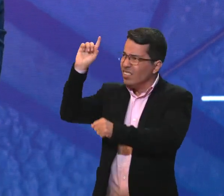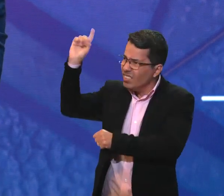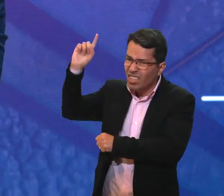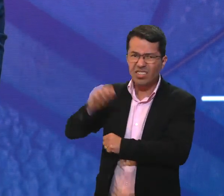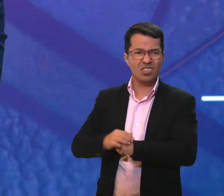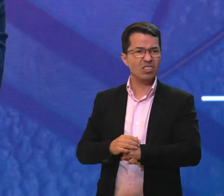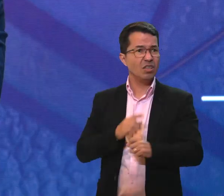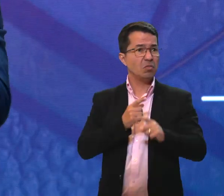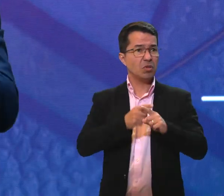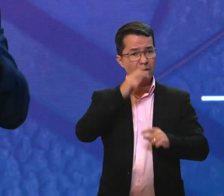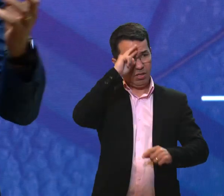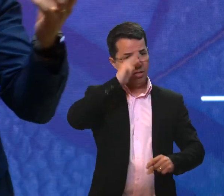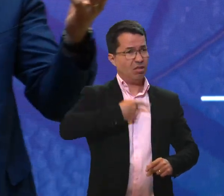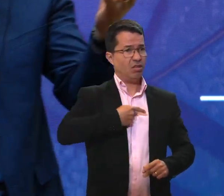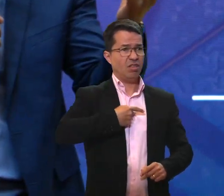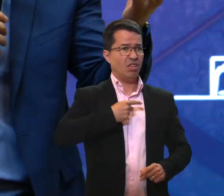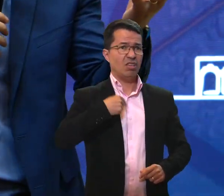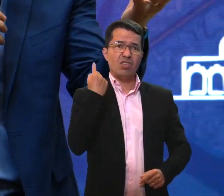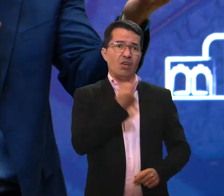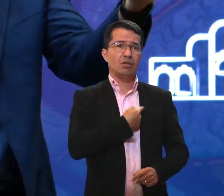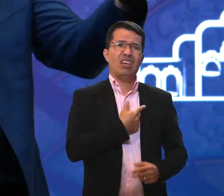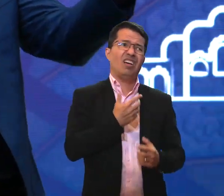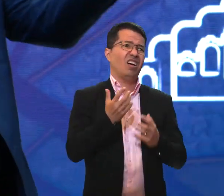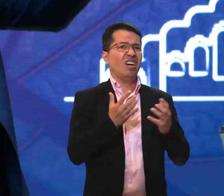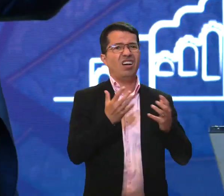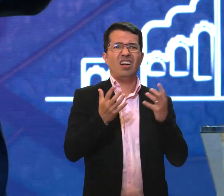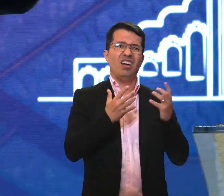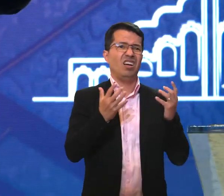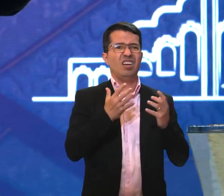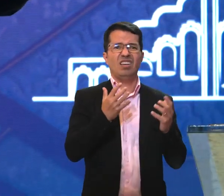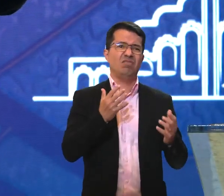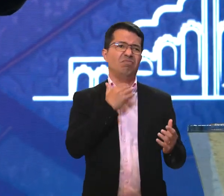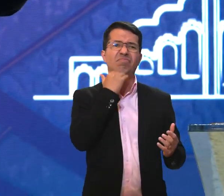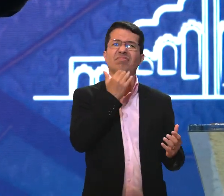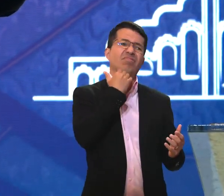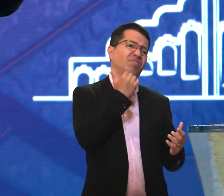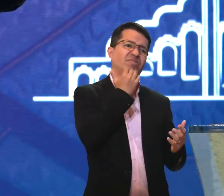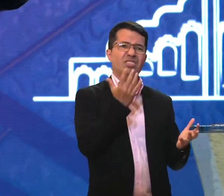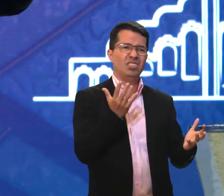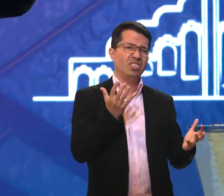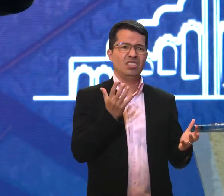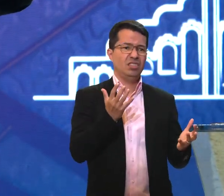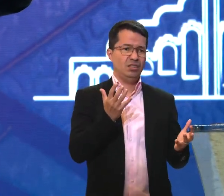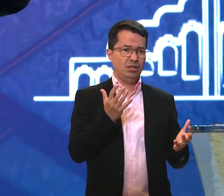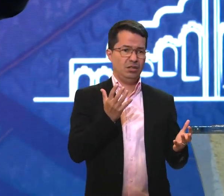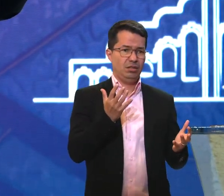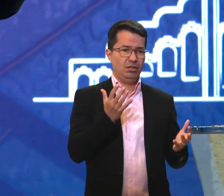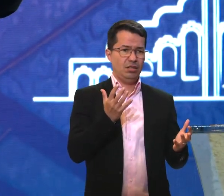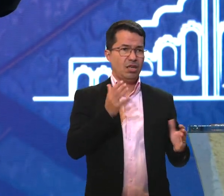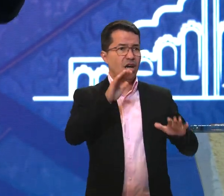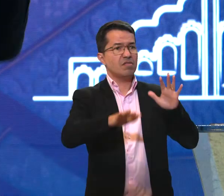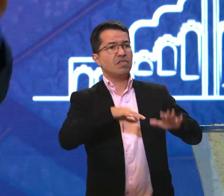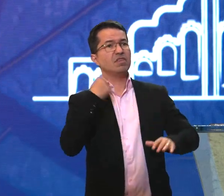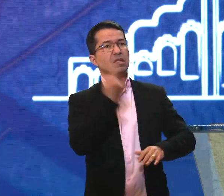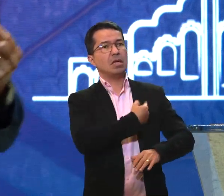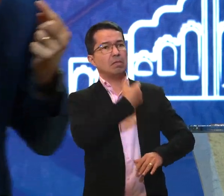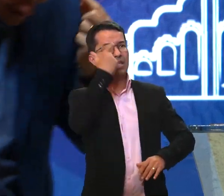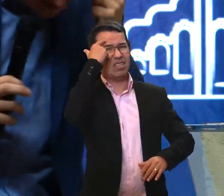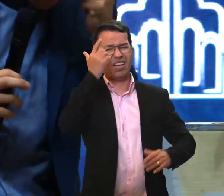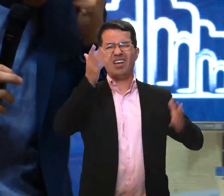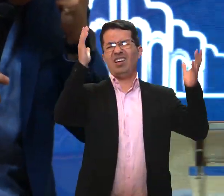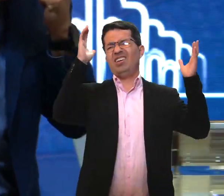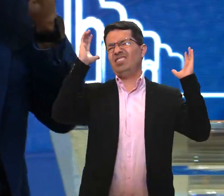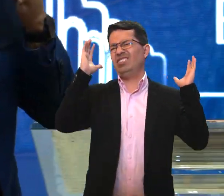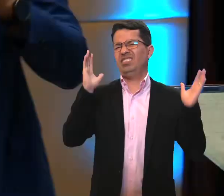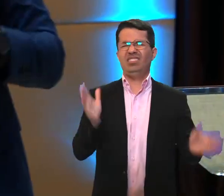se frustra. A impressão é que contra o pecado sistêmico não tem o que fazer.